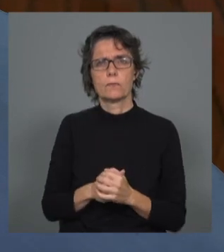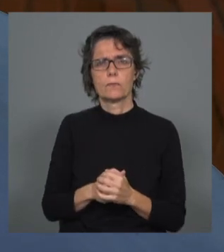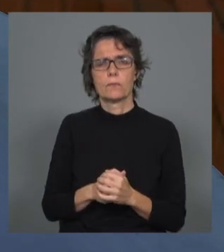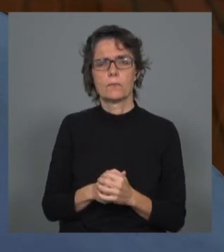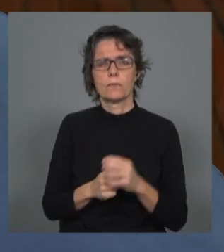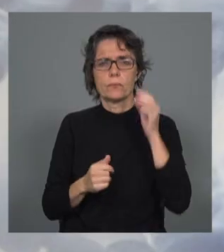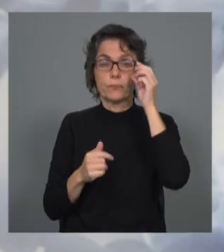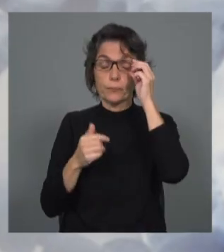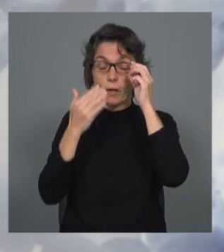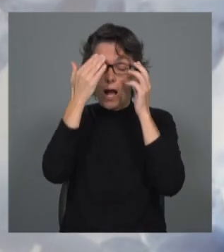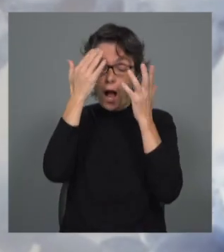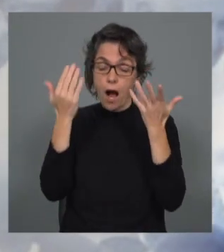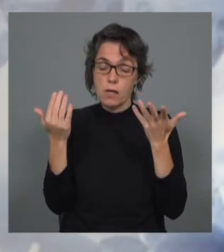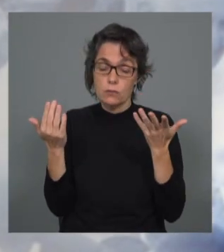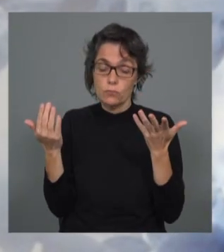Os títulos vão ter que,